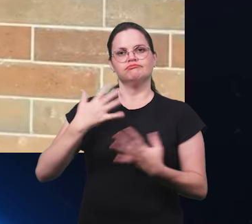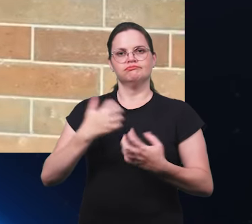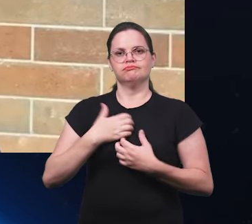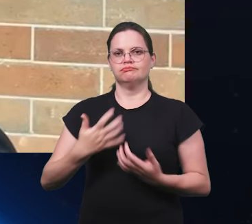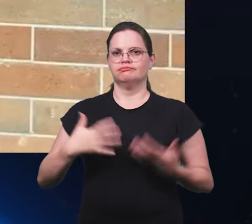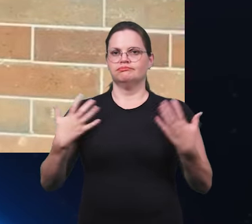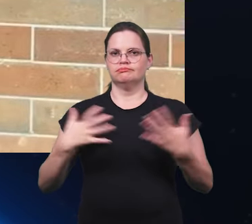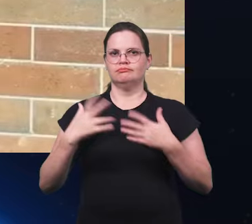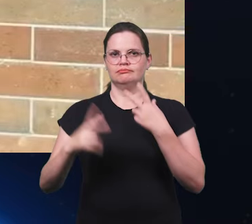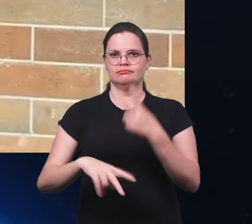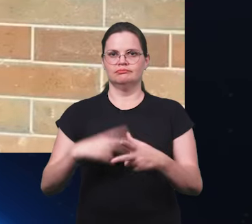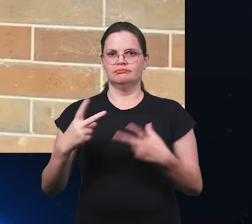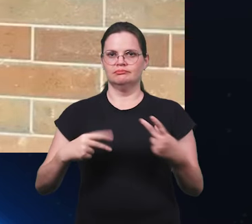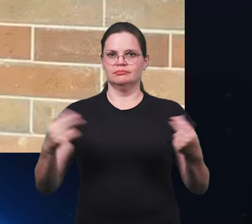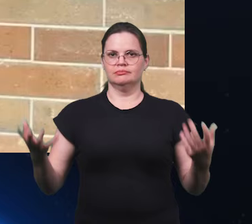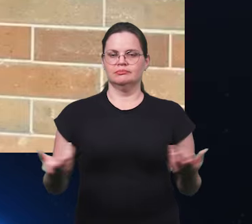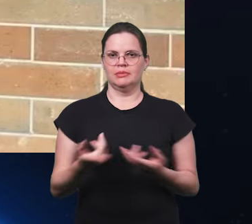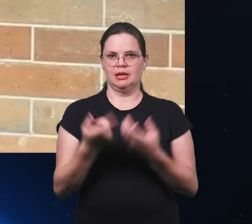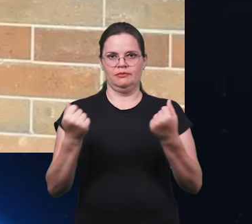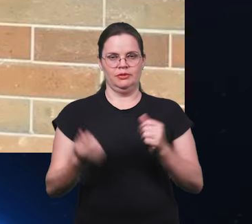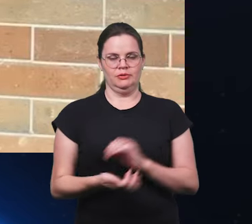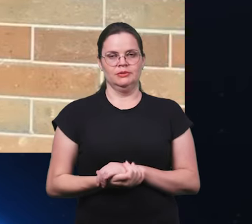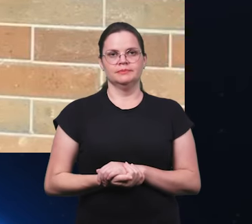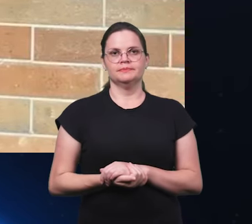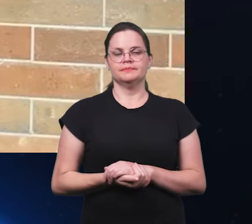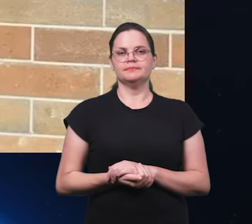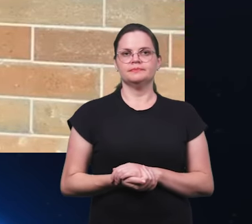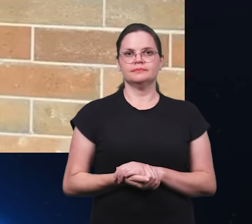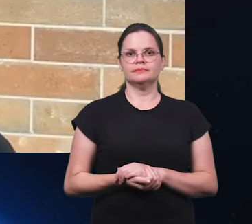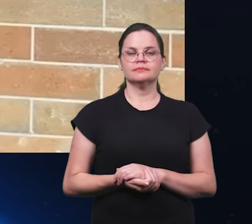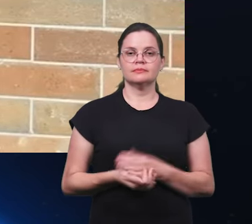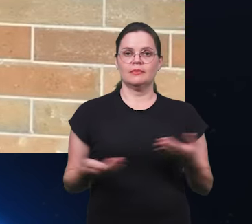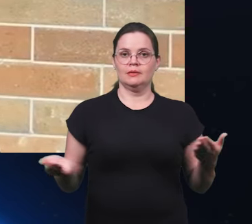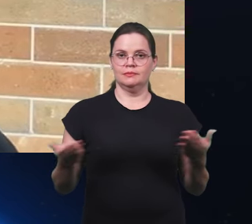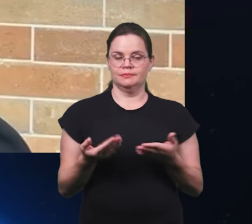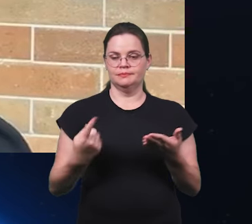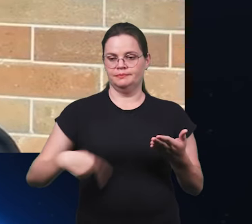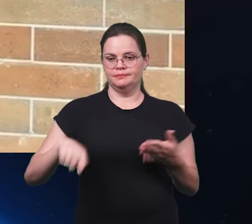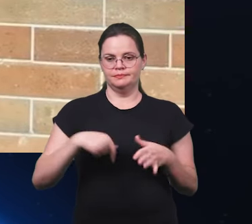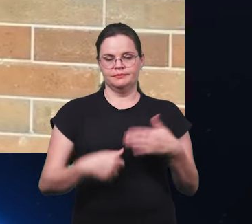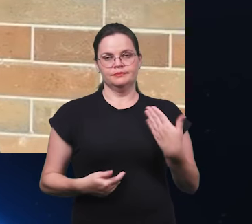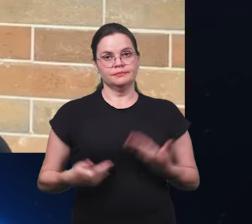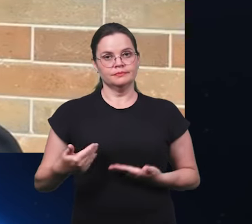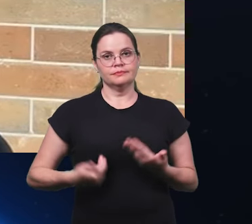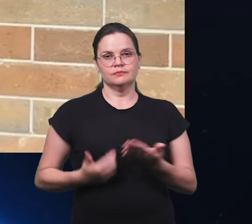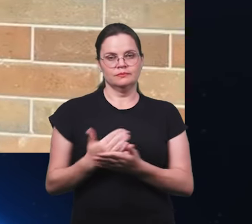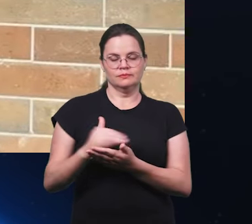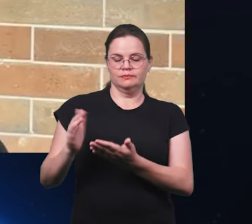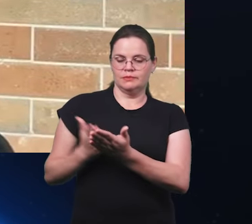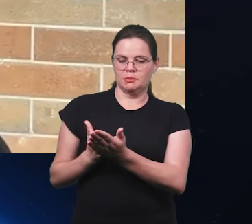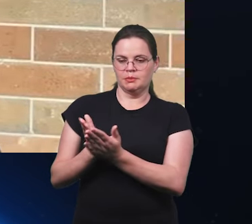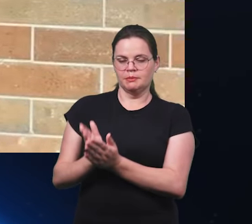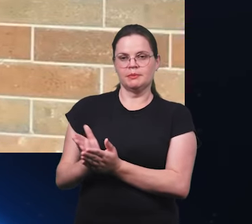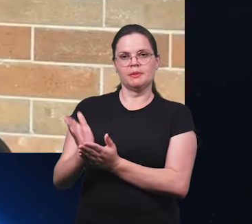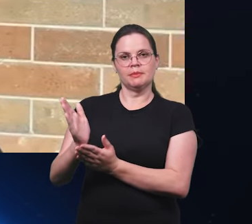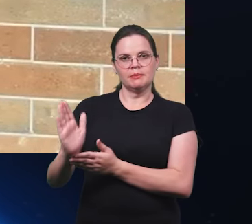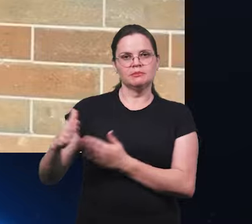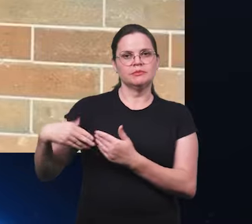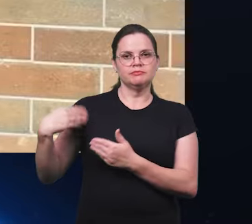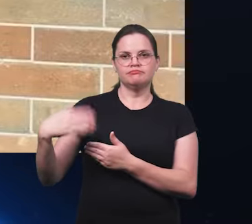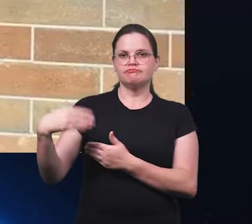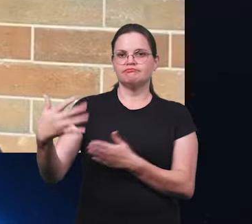essa dádiva maravilhosa que foi essa festa. Então agora a igreja, ela começa essa caminhada, essa